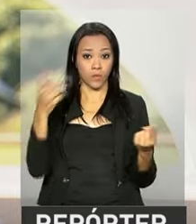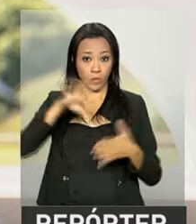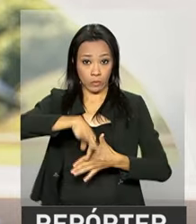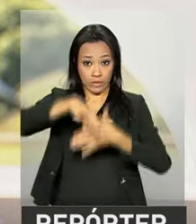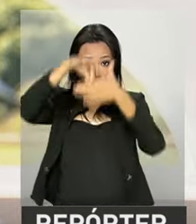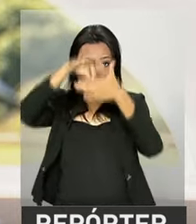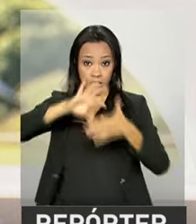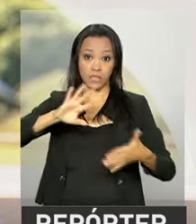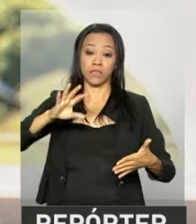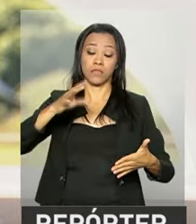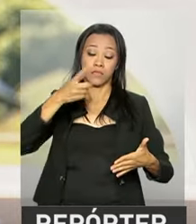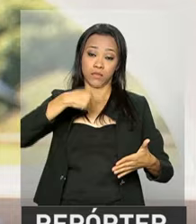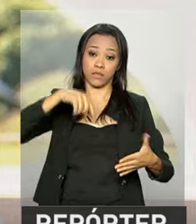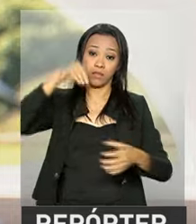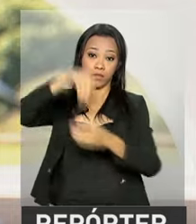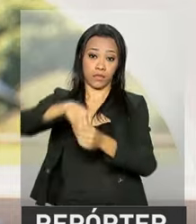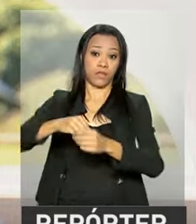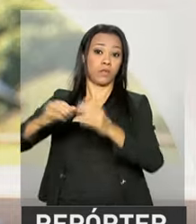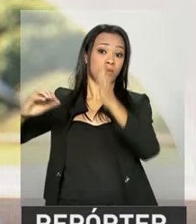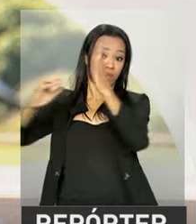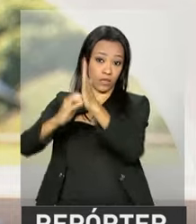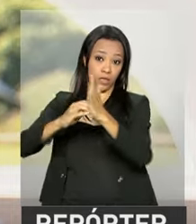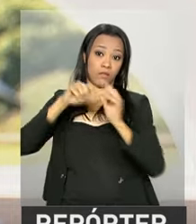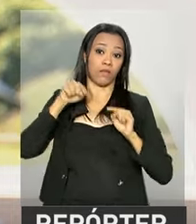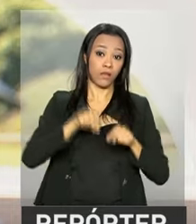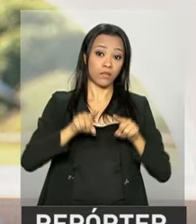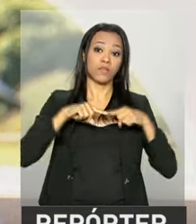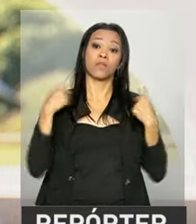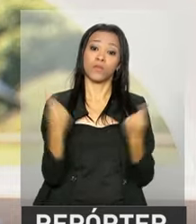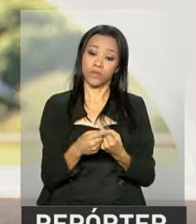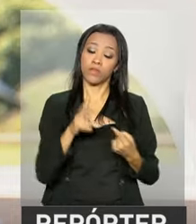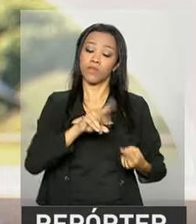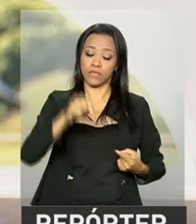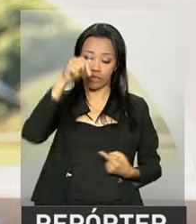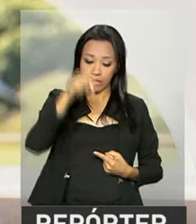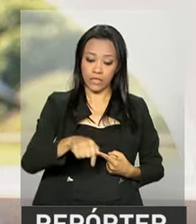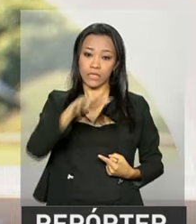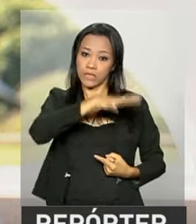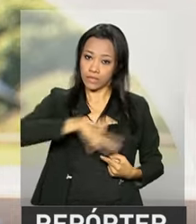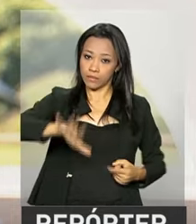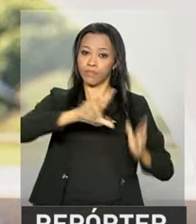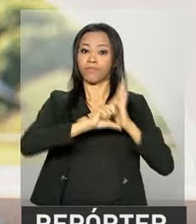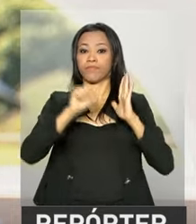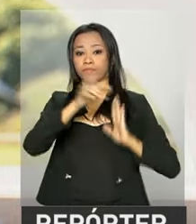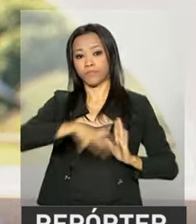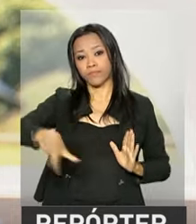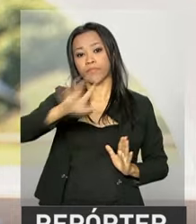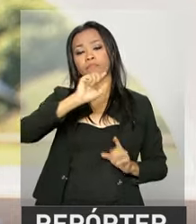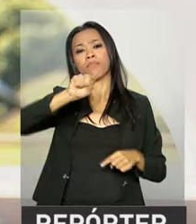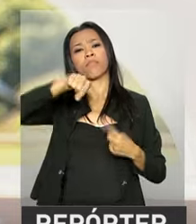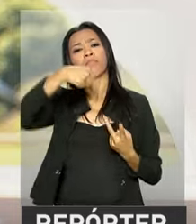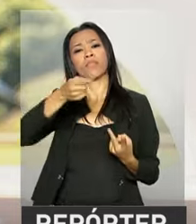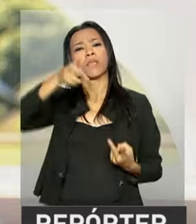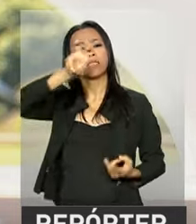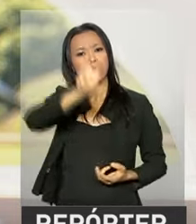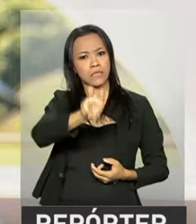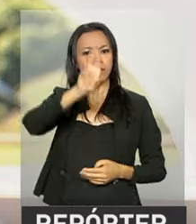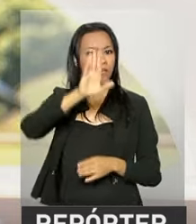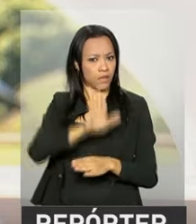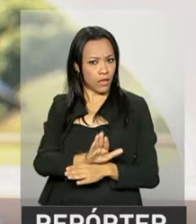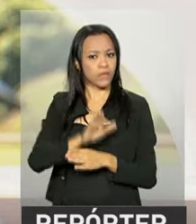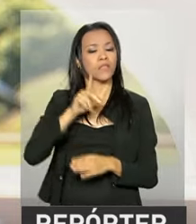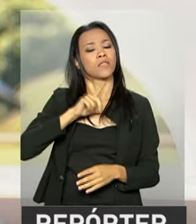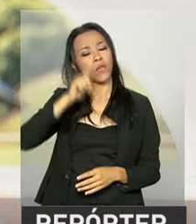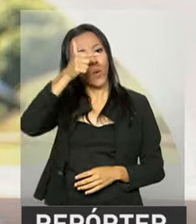do Senado, da base aliada no Senado. Essa reunião vai ser aqui no Palácio do Planalto. E às 5 horas da tarde, Michel